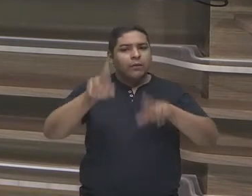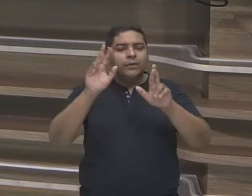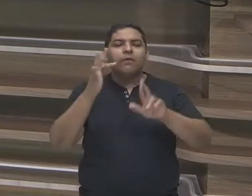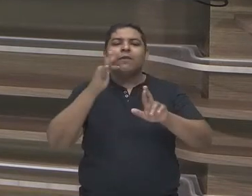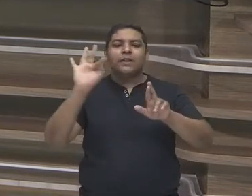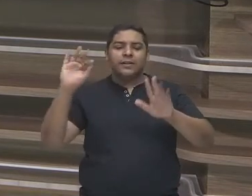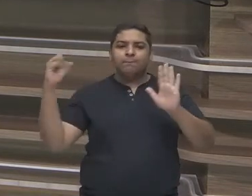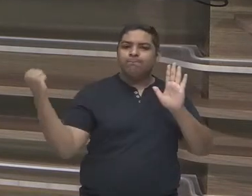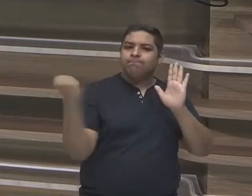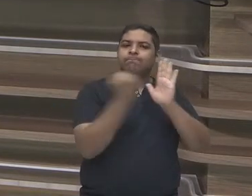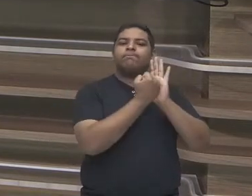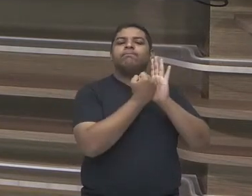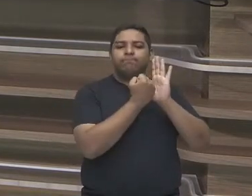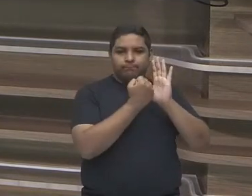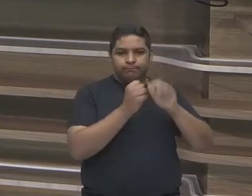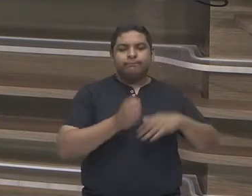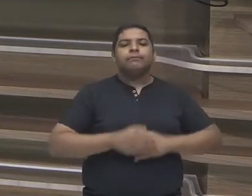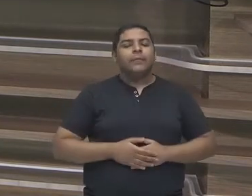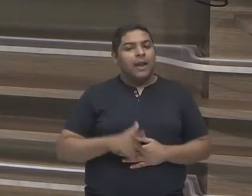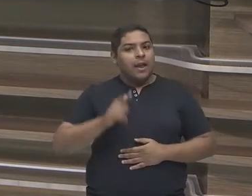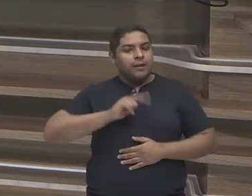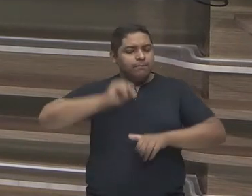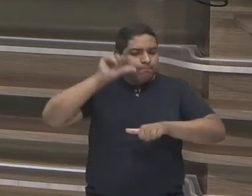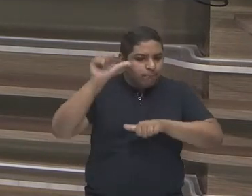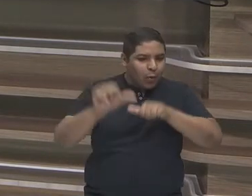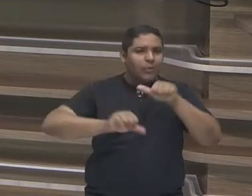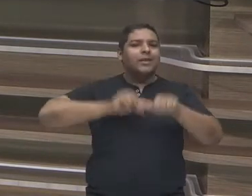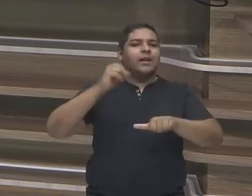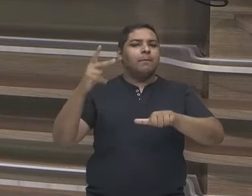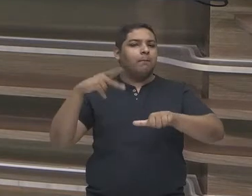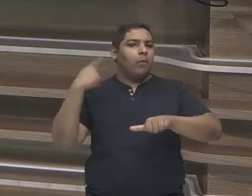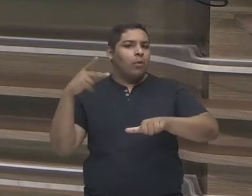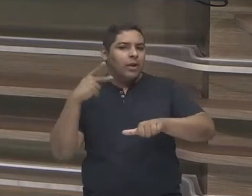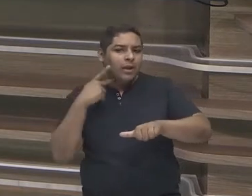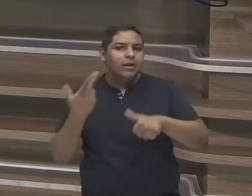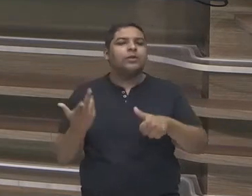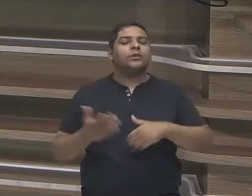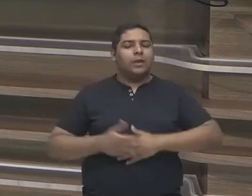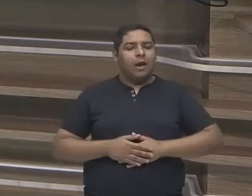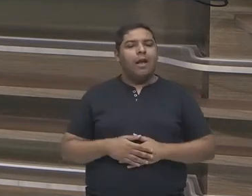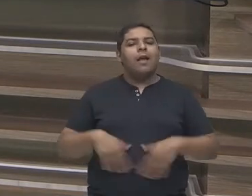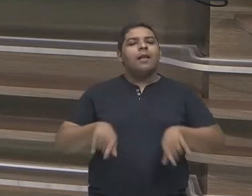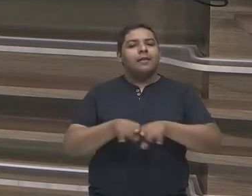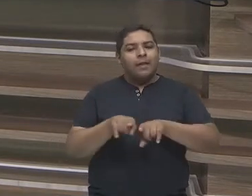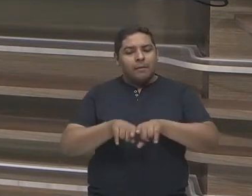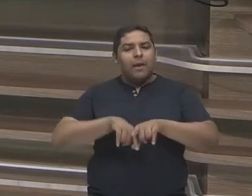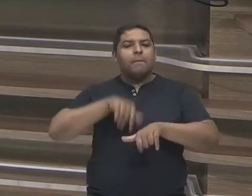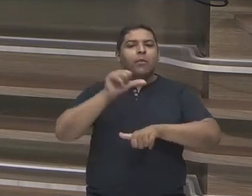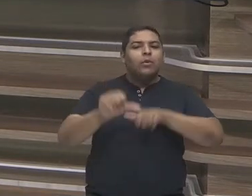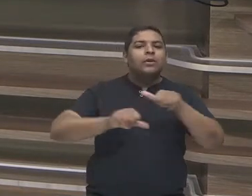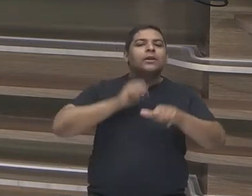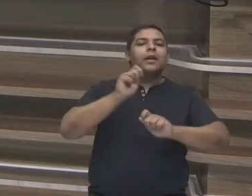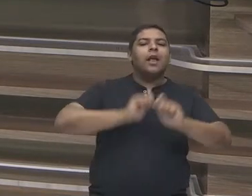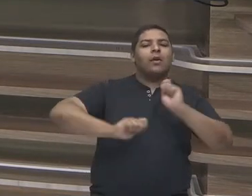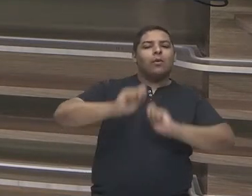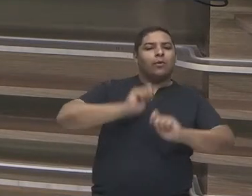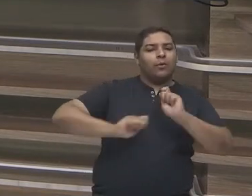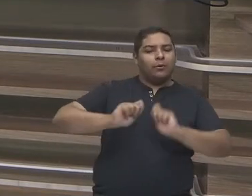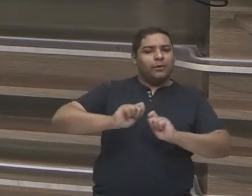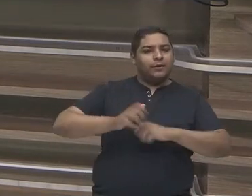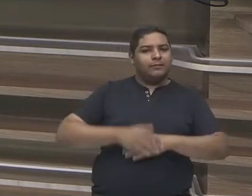marco. Trouxe aí grandes modificações políticas e grandes modificações econômicas,